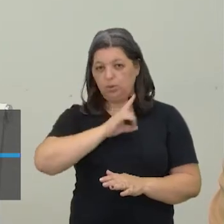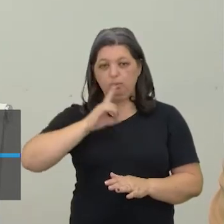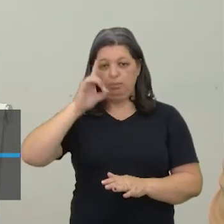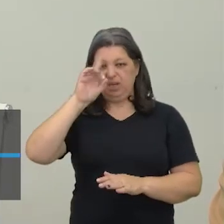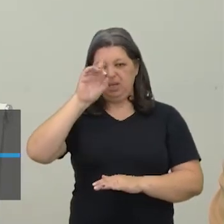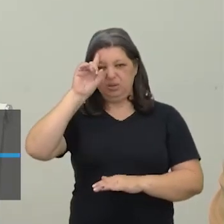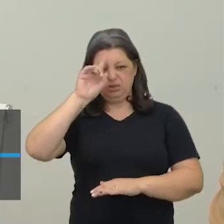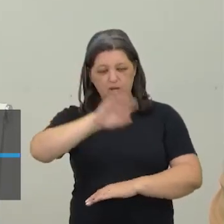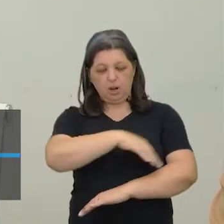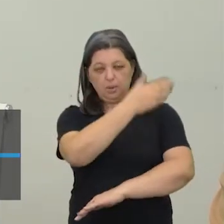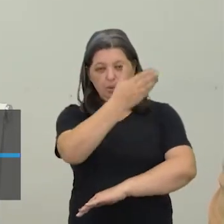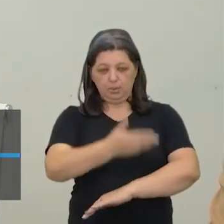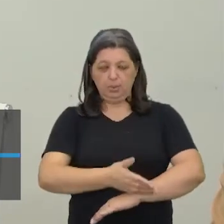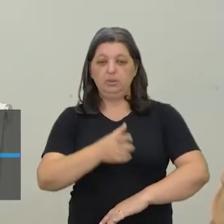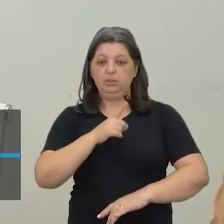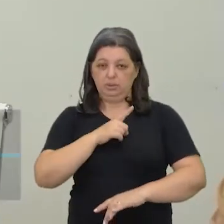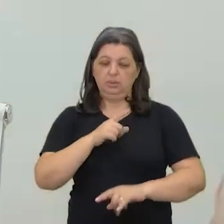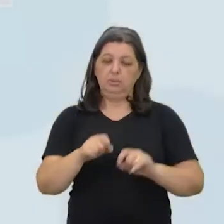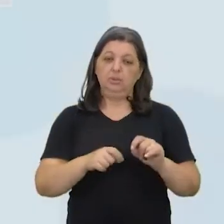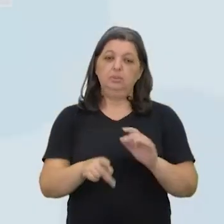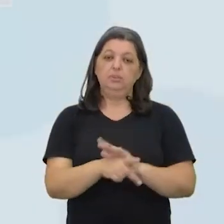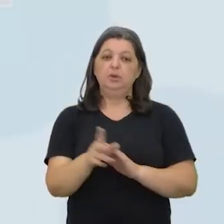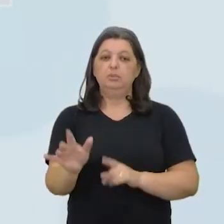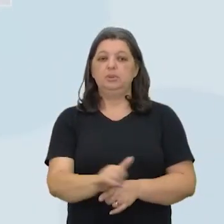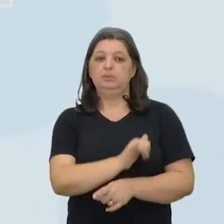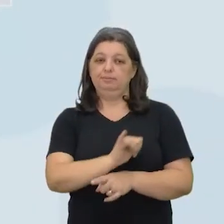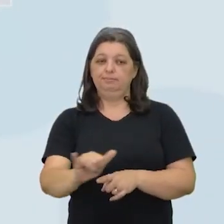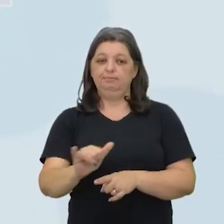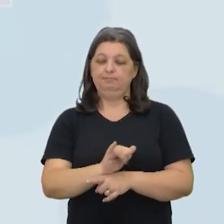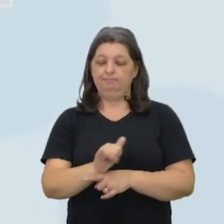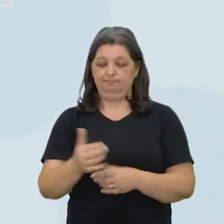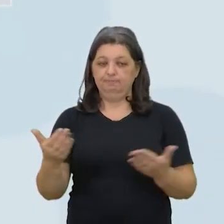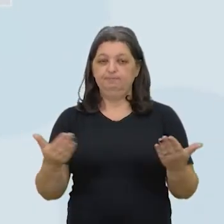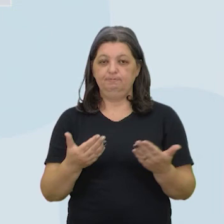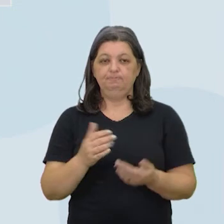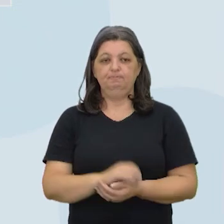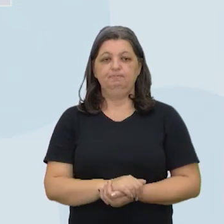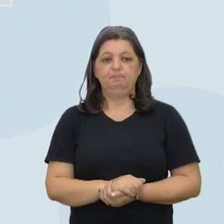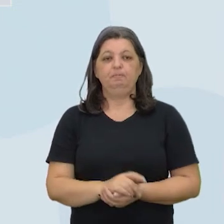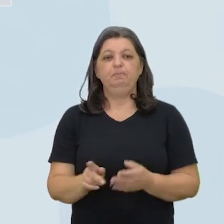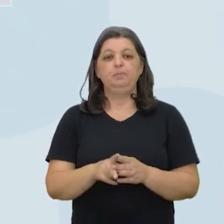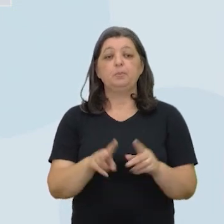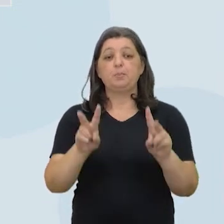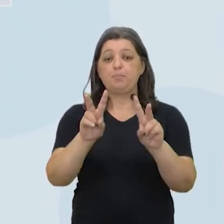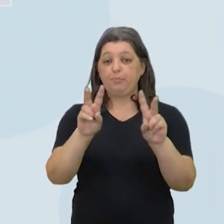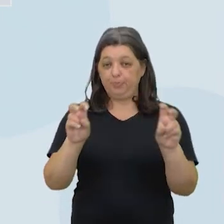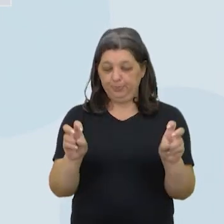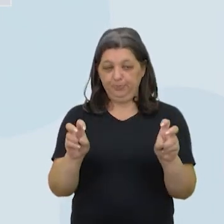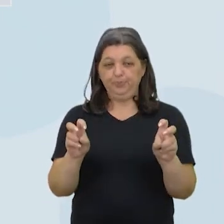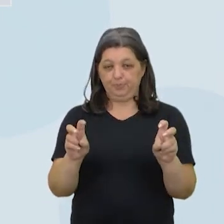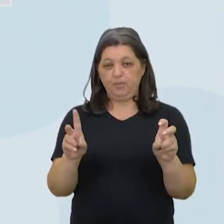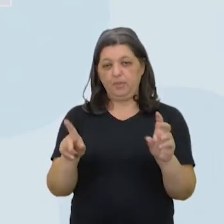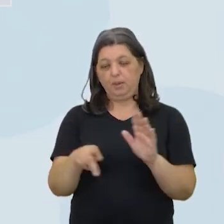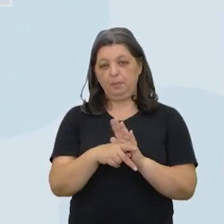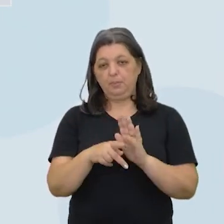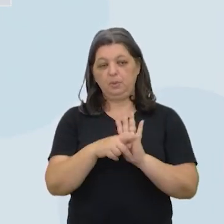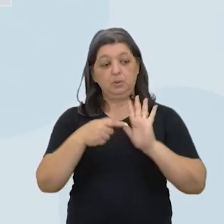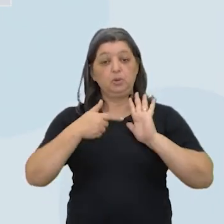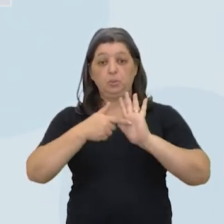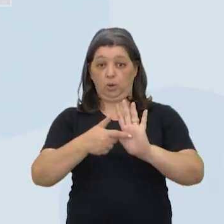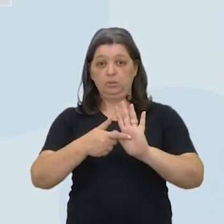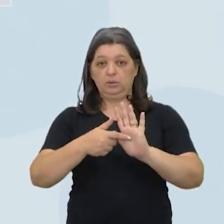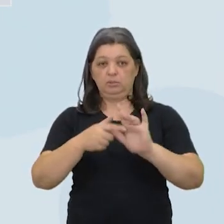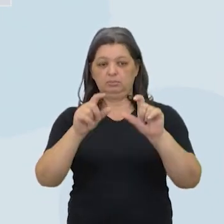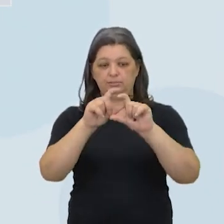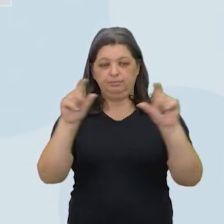bem estrutural ela conta com esse esqueminha aqui que eu passo para vocês agora. Ela tem um título, que na notícia é a manchete, mas na